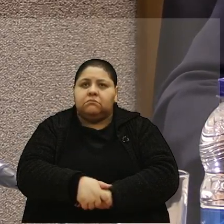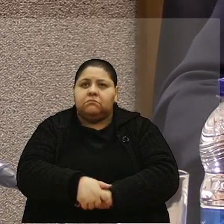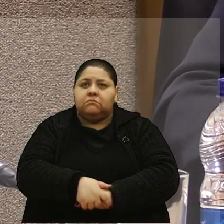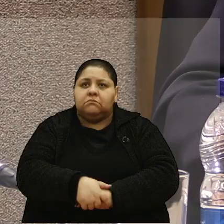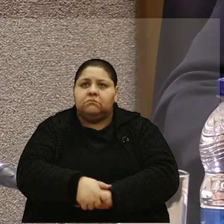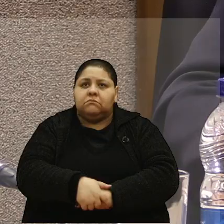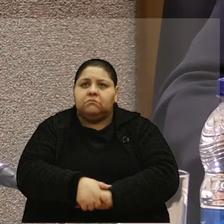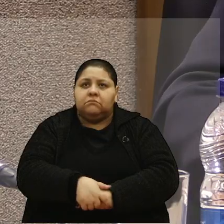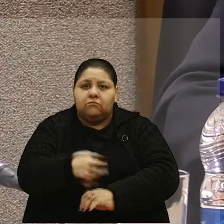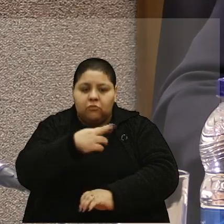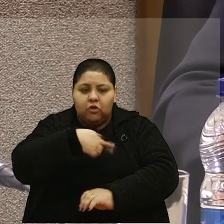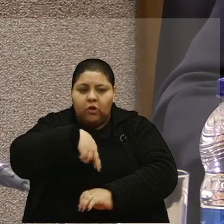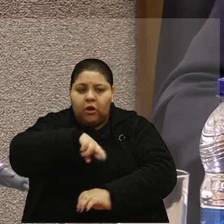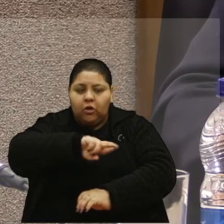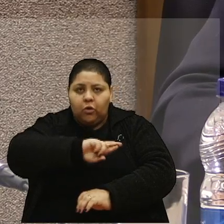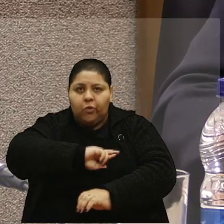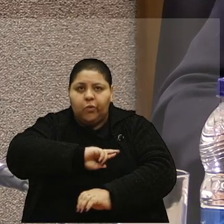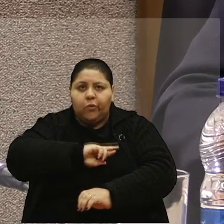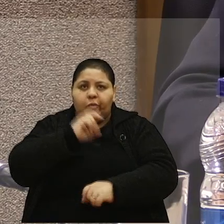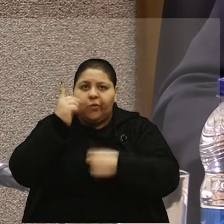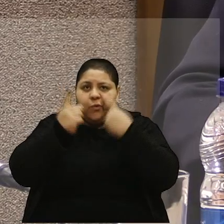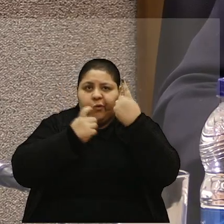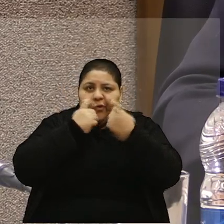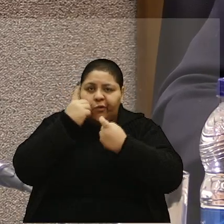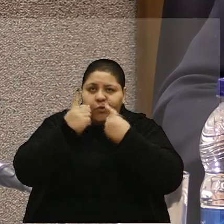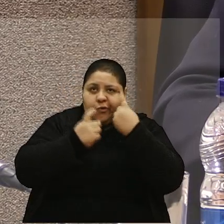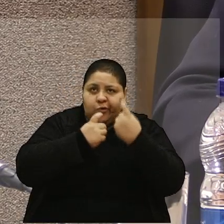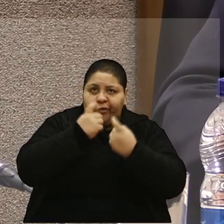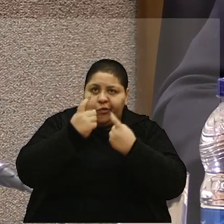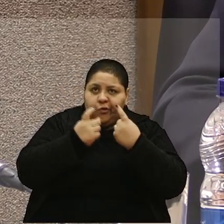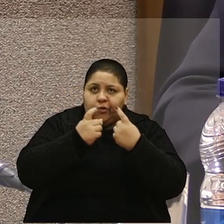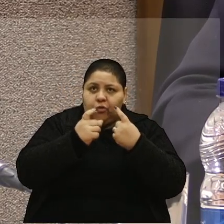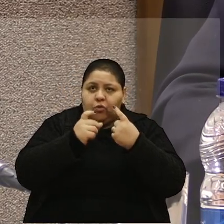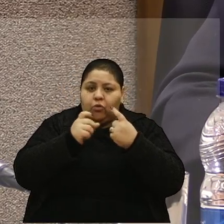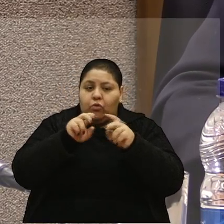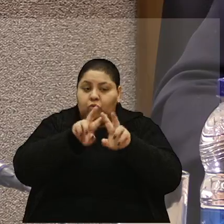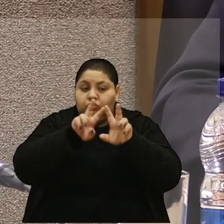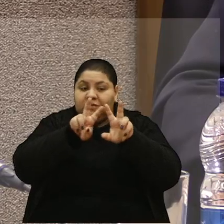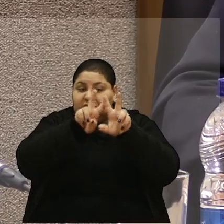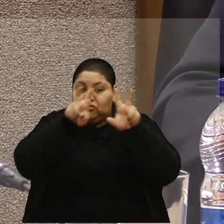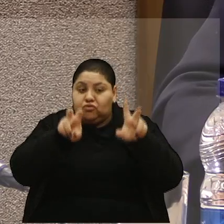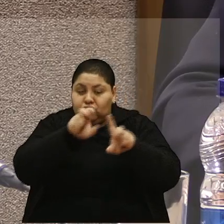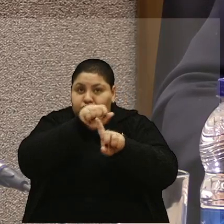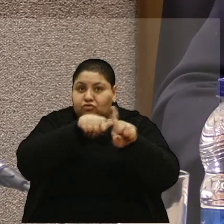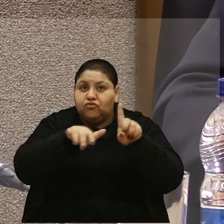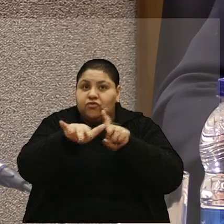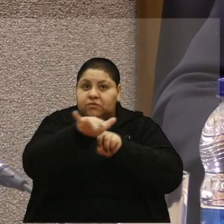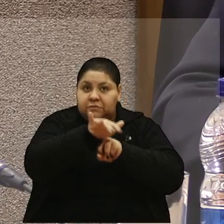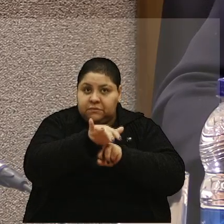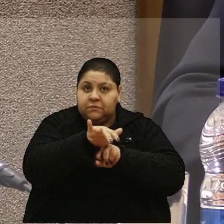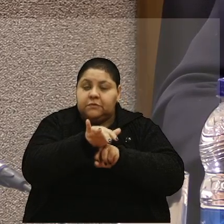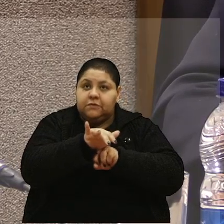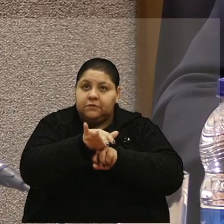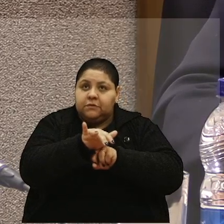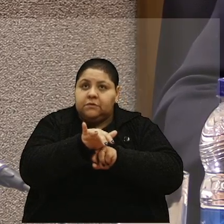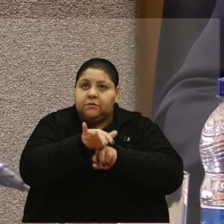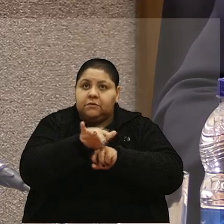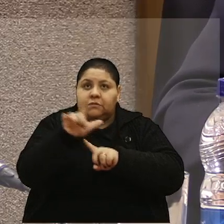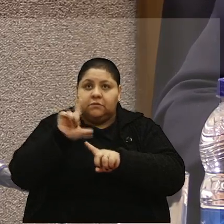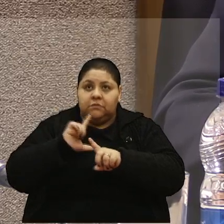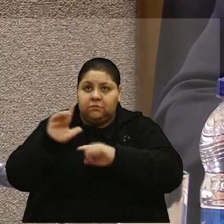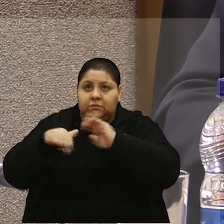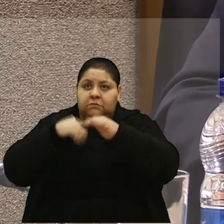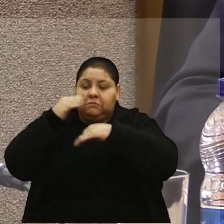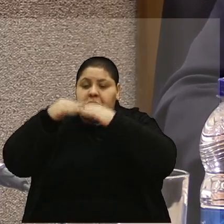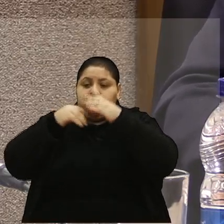um religioso que se preocupa com as causas sociais e que tem desenvolvido um